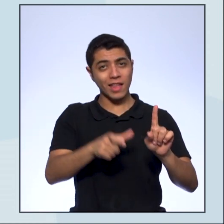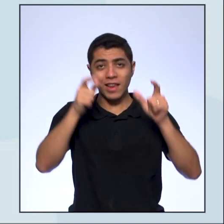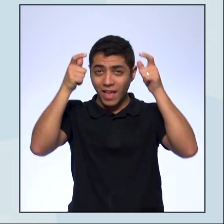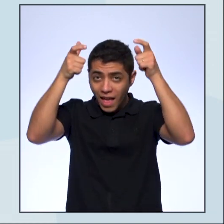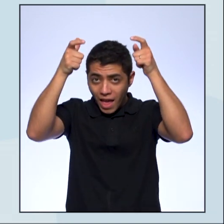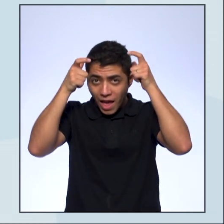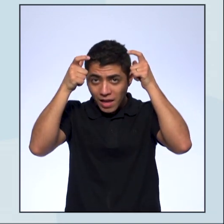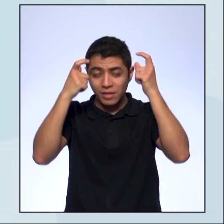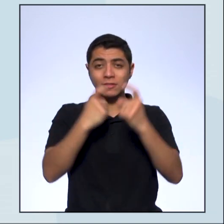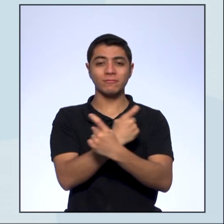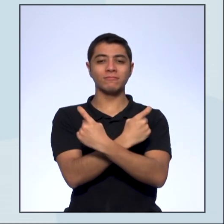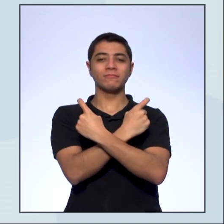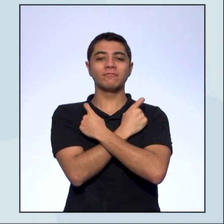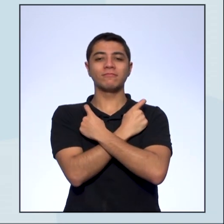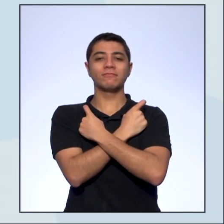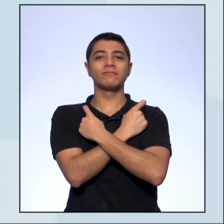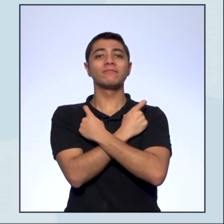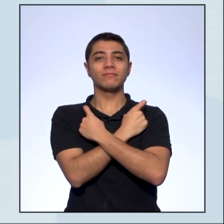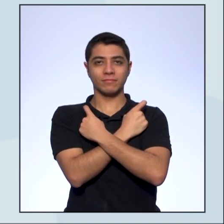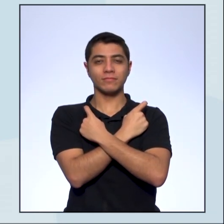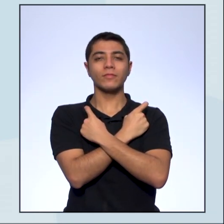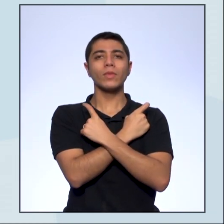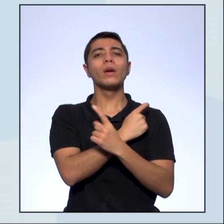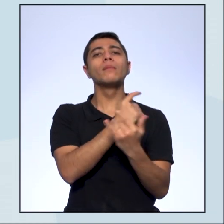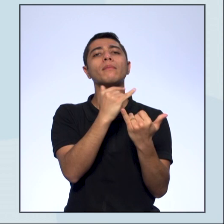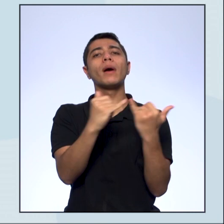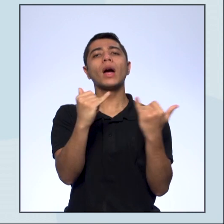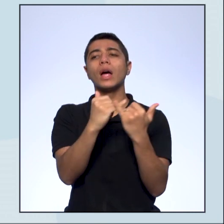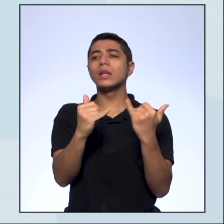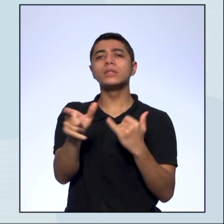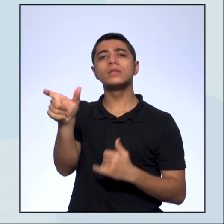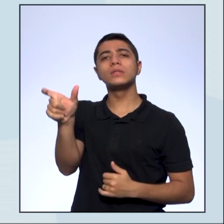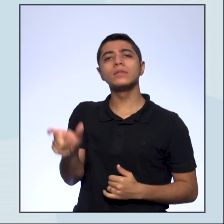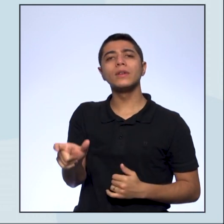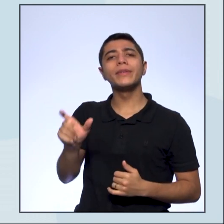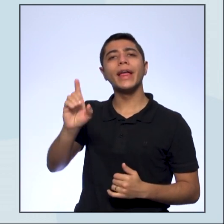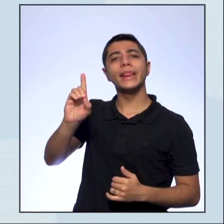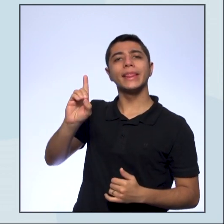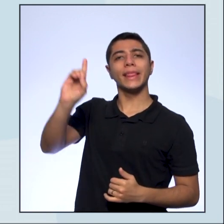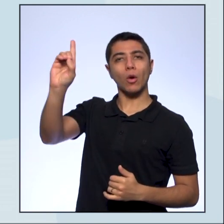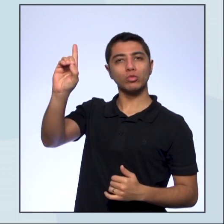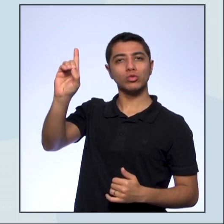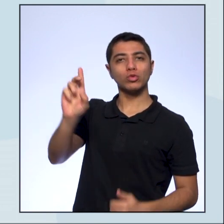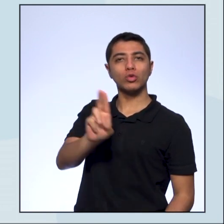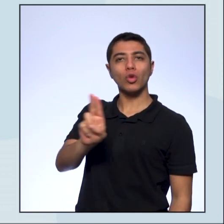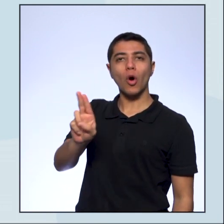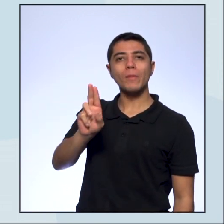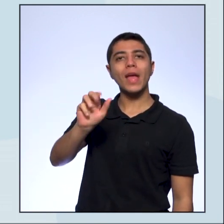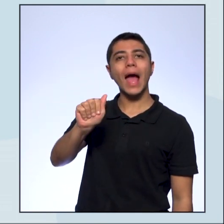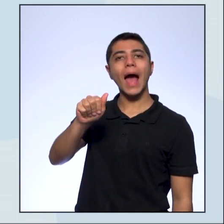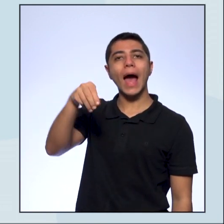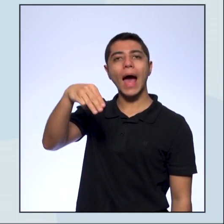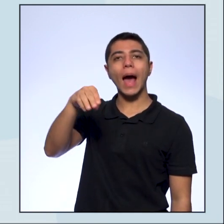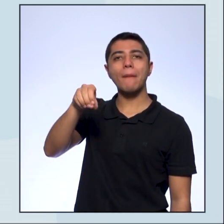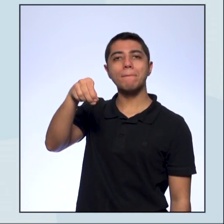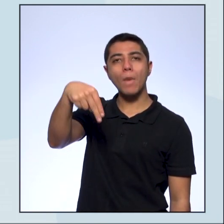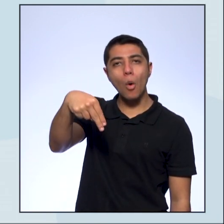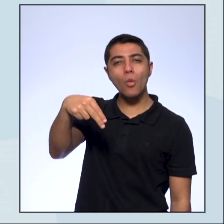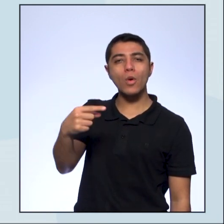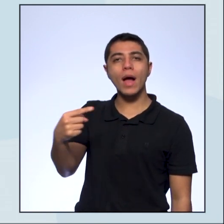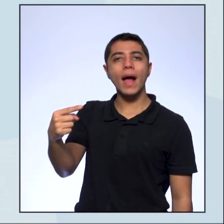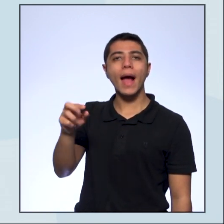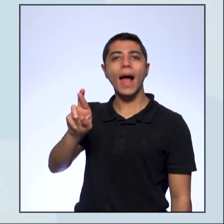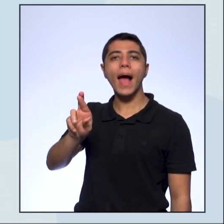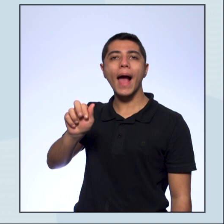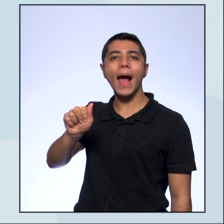de Amon-Ra, que era o principal deus da crença aí dos egípcios, da mitologia egípcia, né? Que